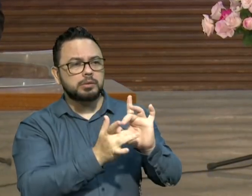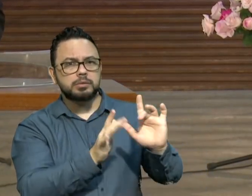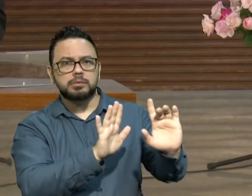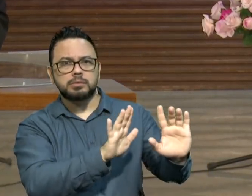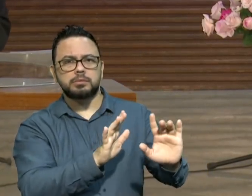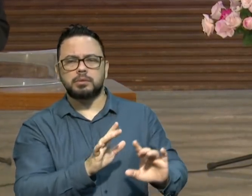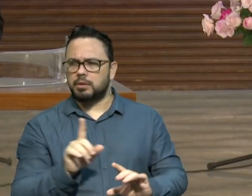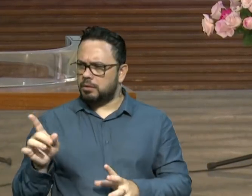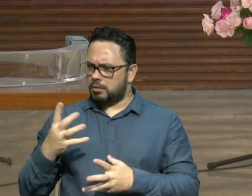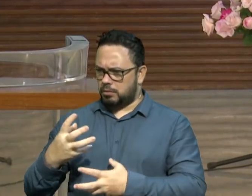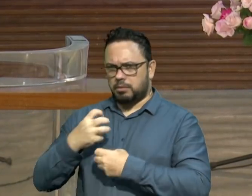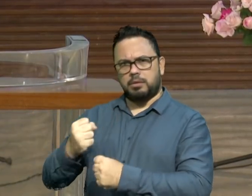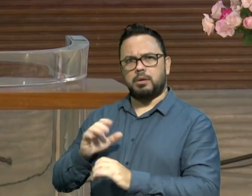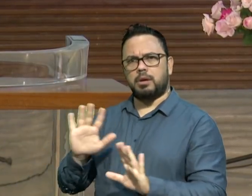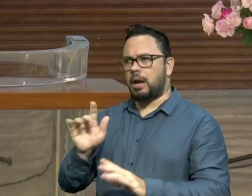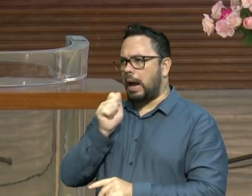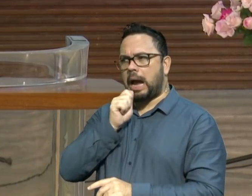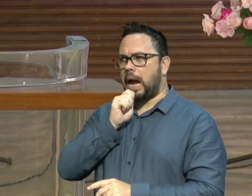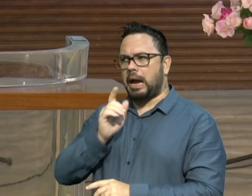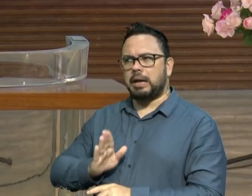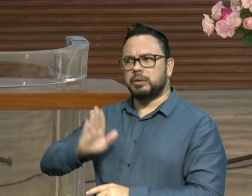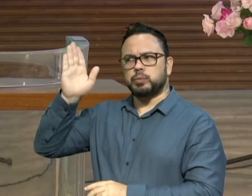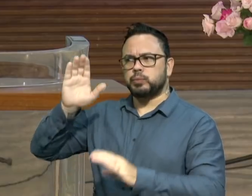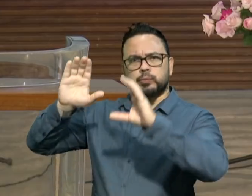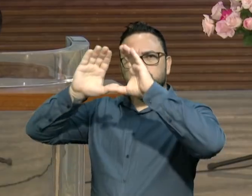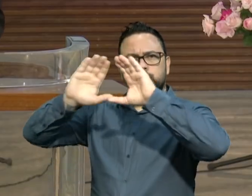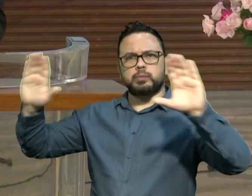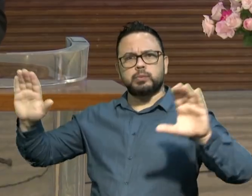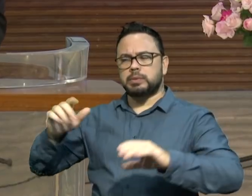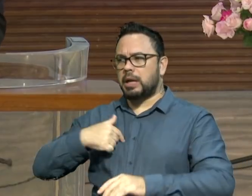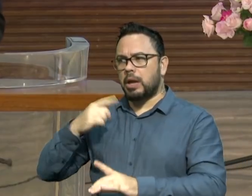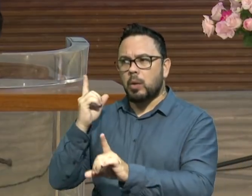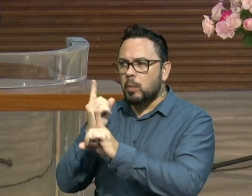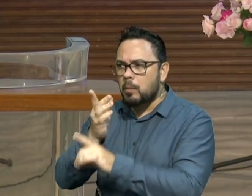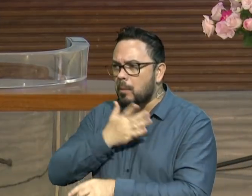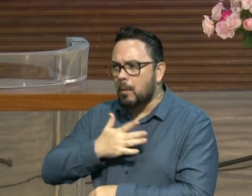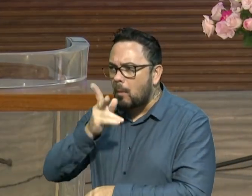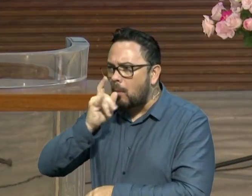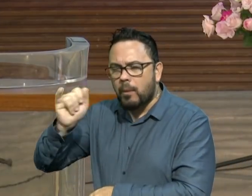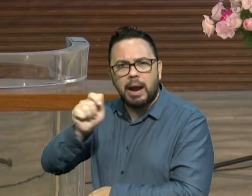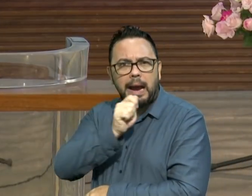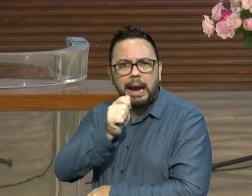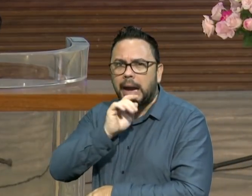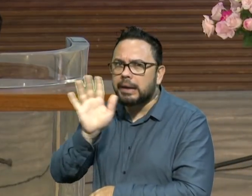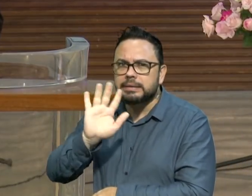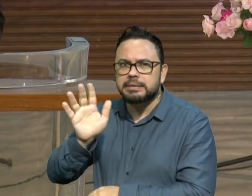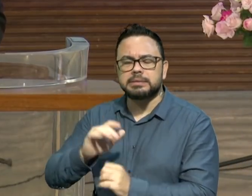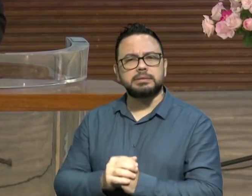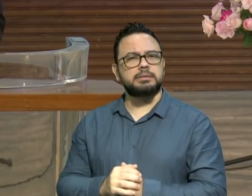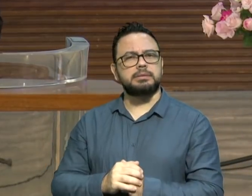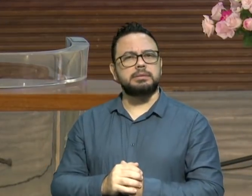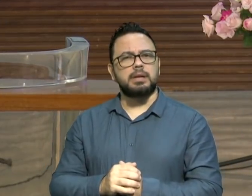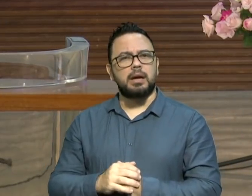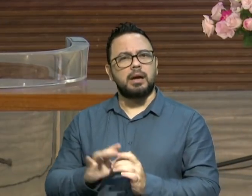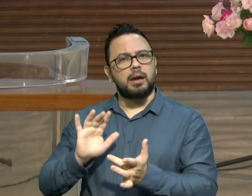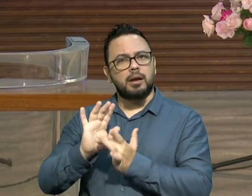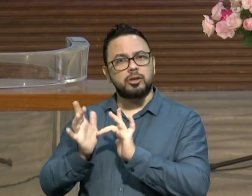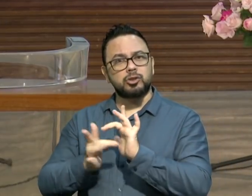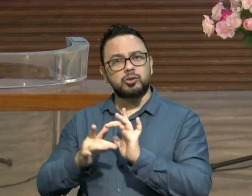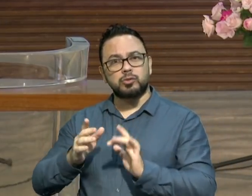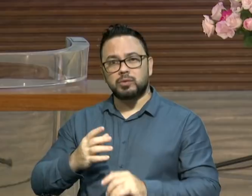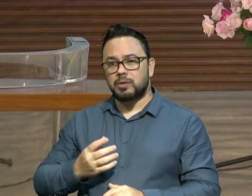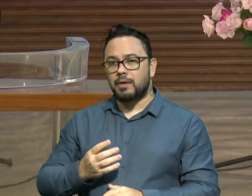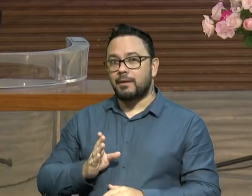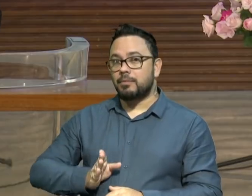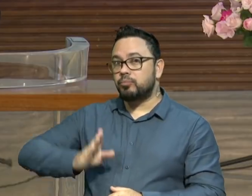não me de tênis Eu ainda não fui ao céu eu não fui ao meu pai é o vosso pai é o meu Deus é o vosso Deus e Jesus só foi